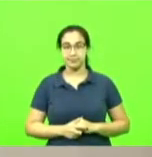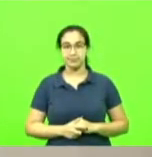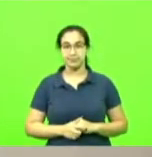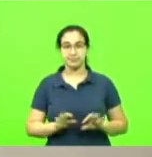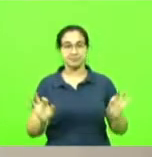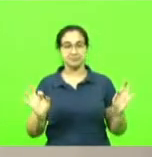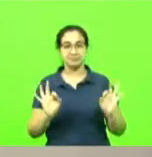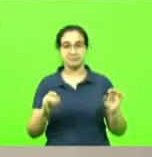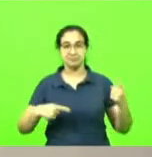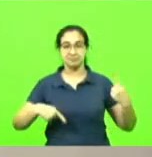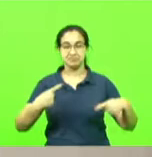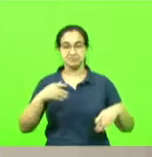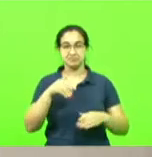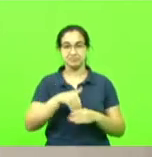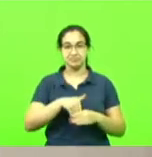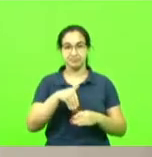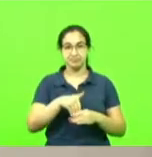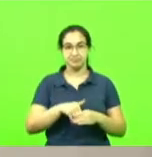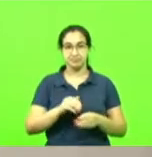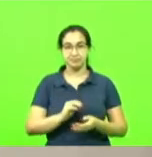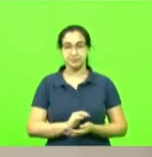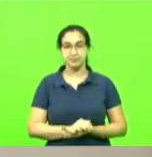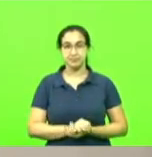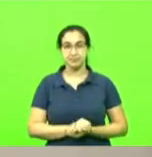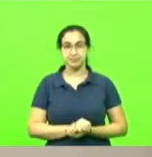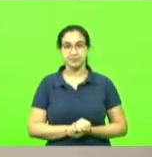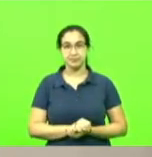Não havendo quem queira discutir, em votação,